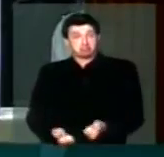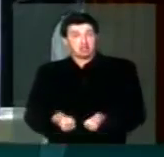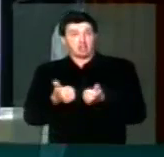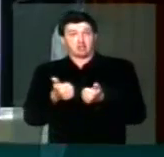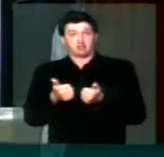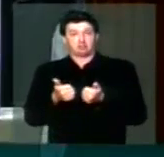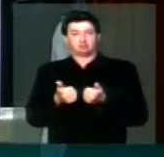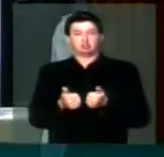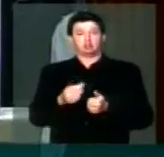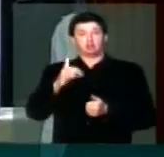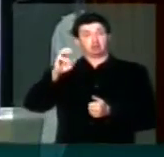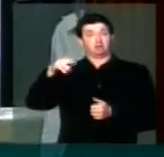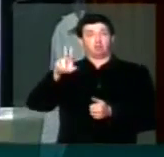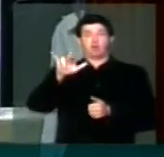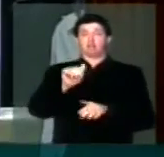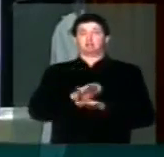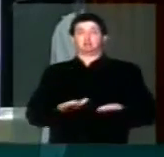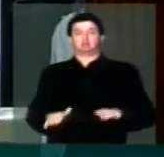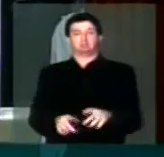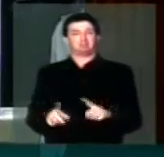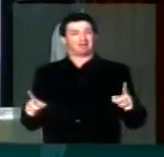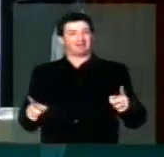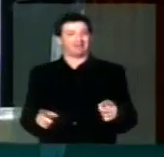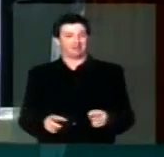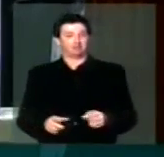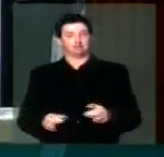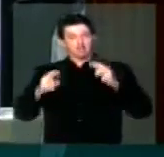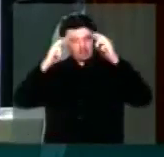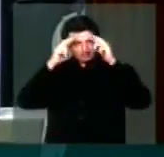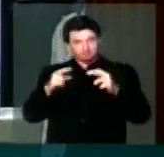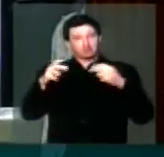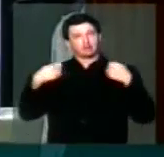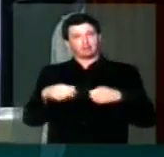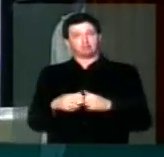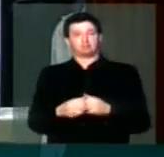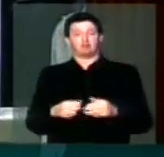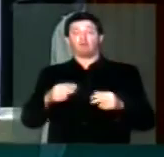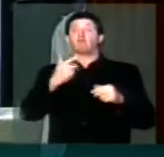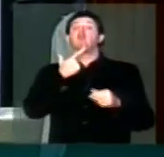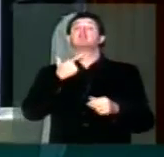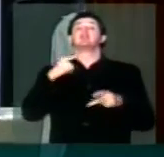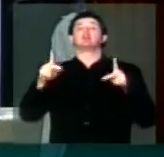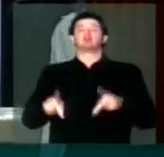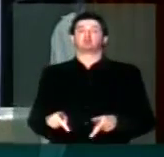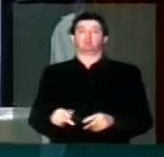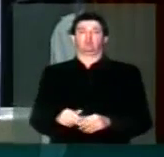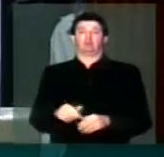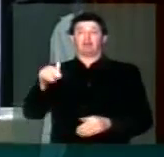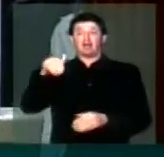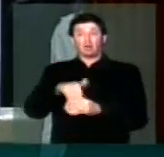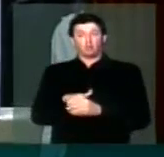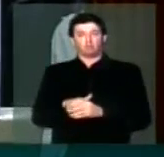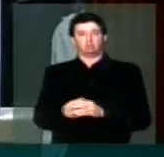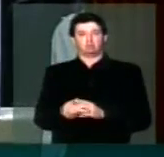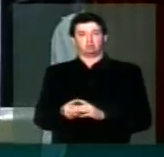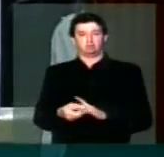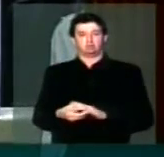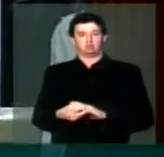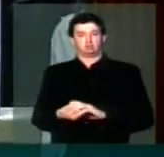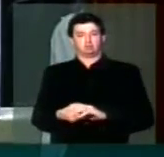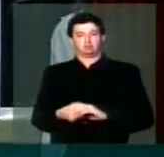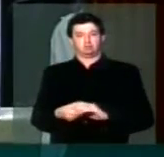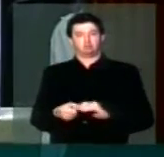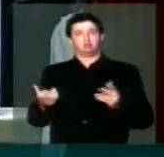constitucional, é da democracia, mas nós vamos respeitar a vontade popular das urnas. Portanto,